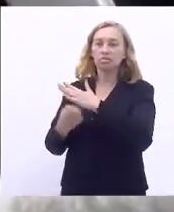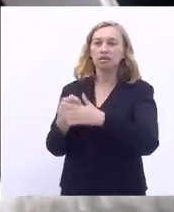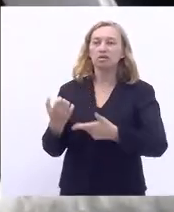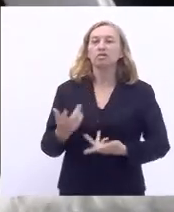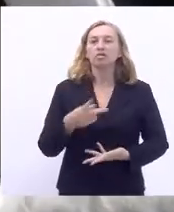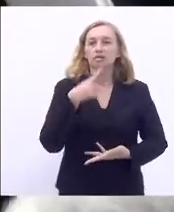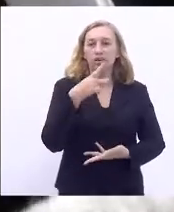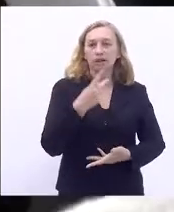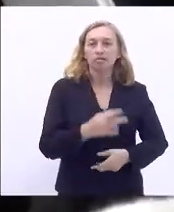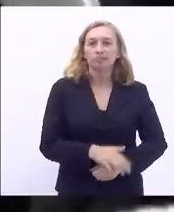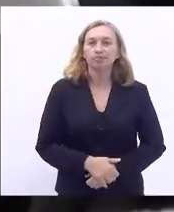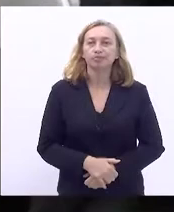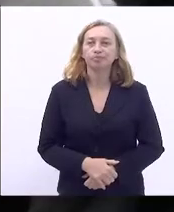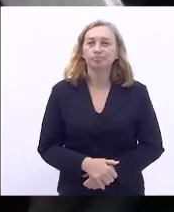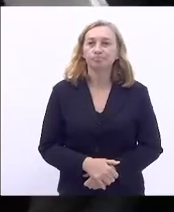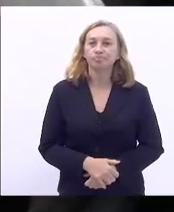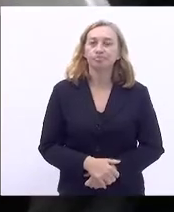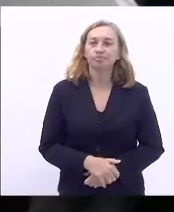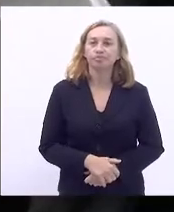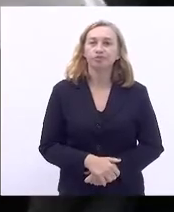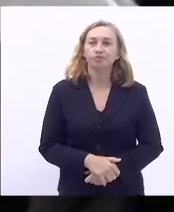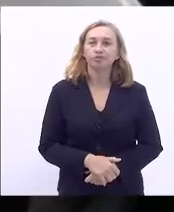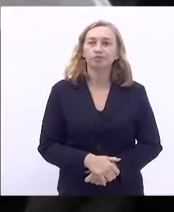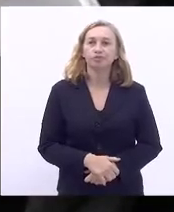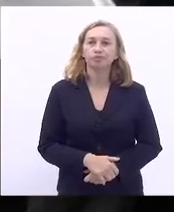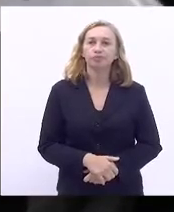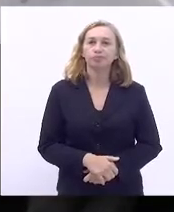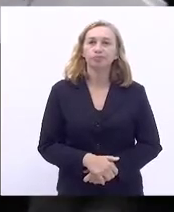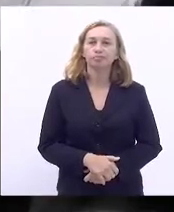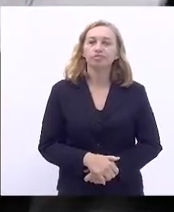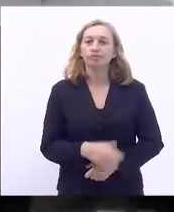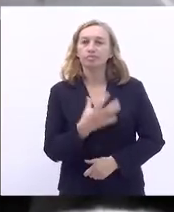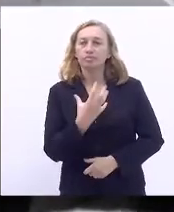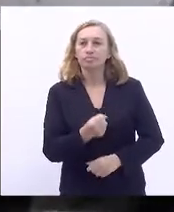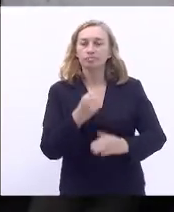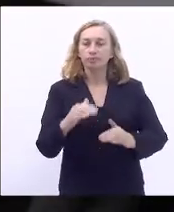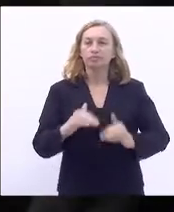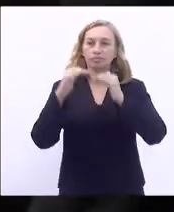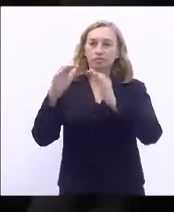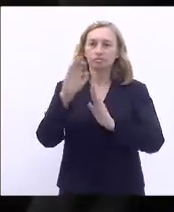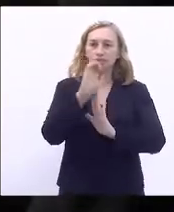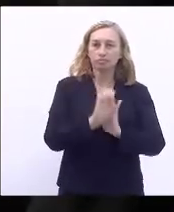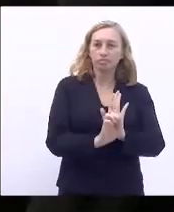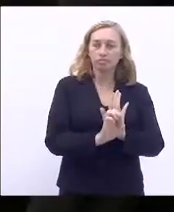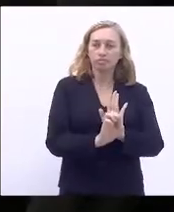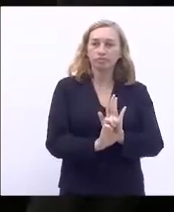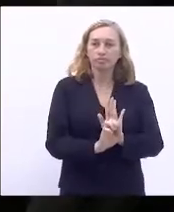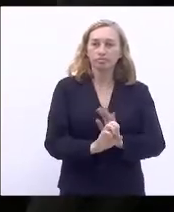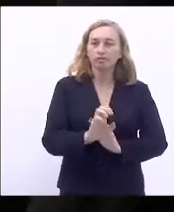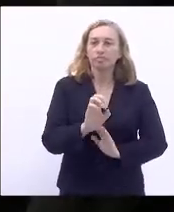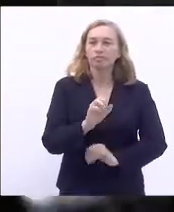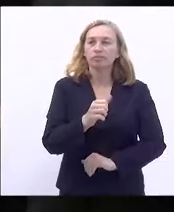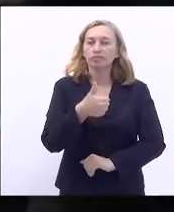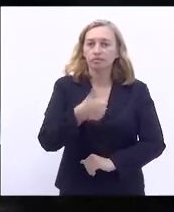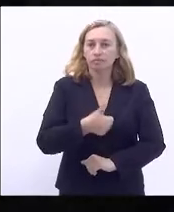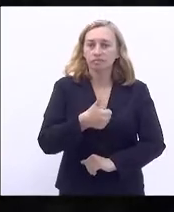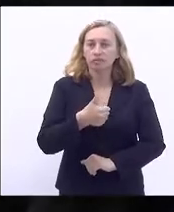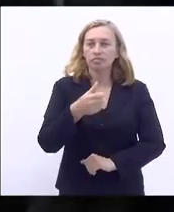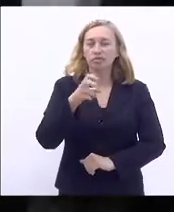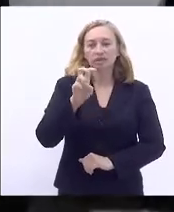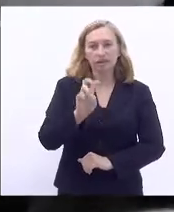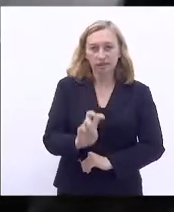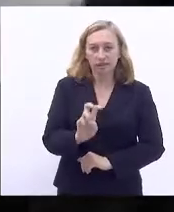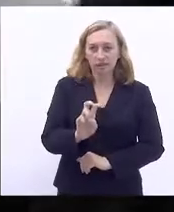divergente para dar parecer favorável com o subemenda aglutinativa. As emendas 1 e